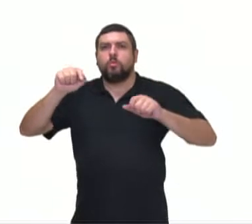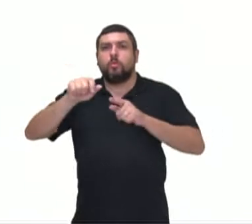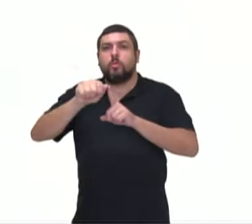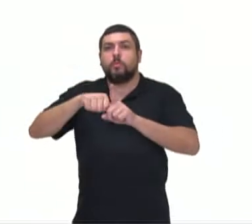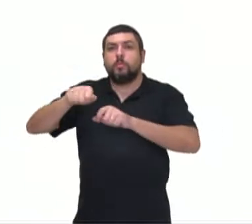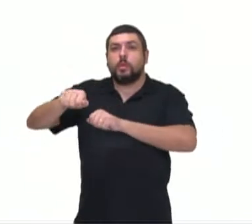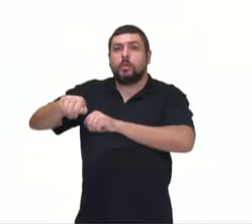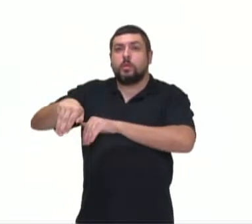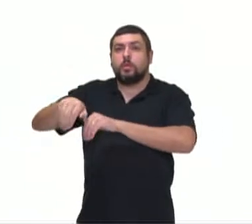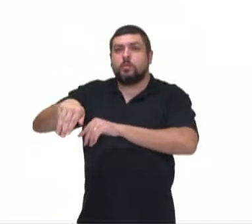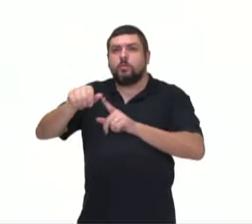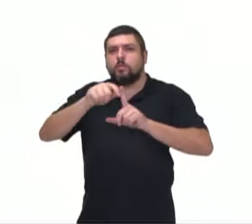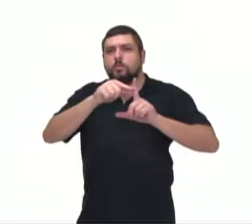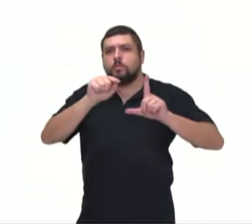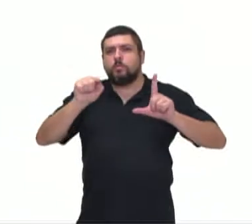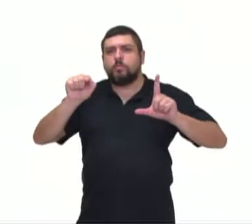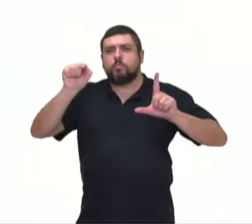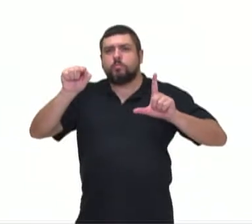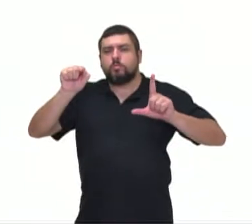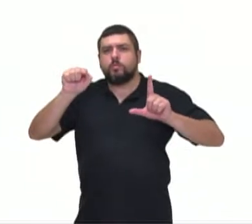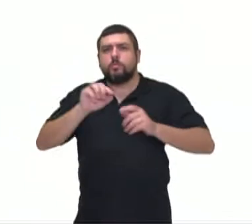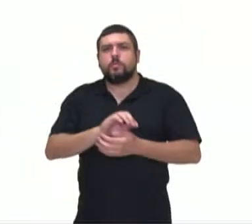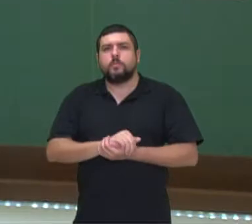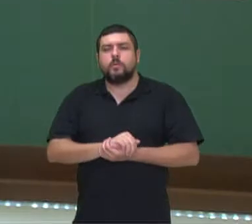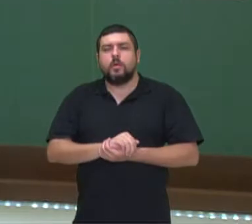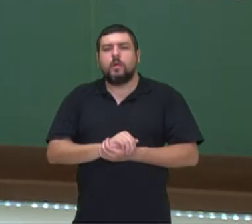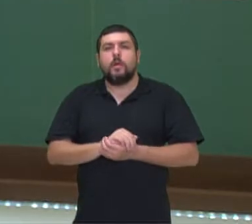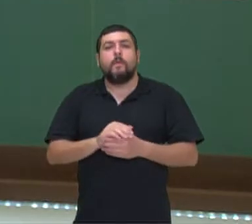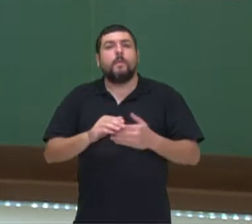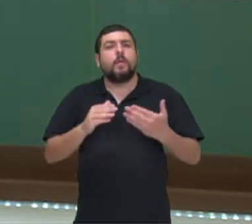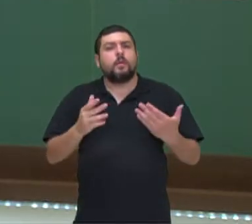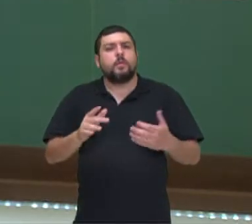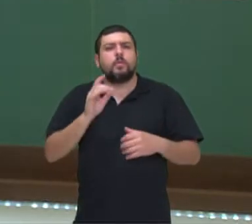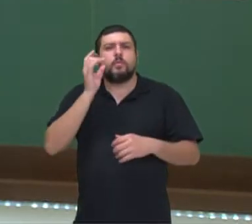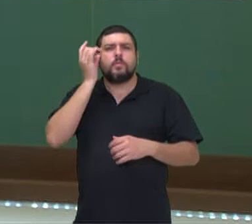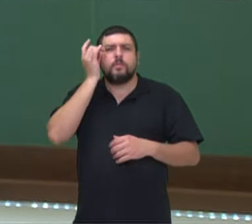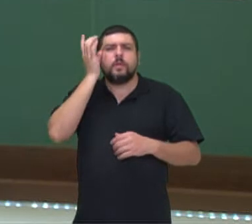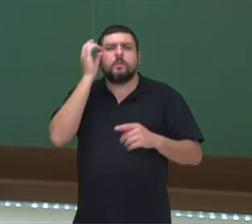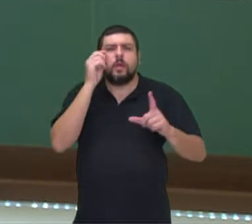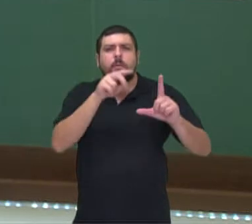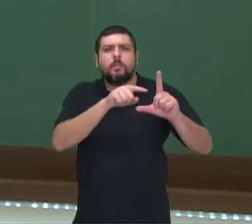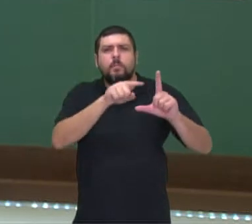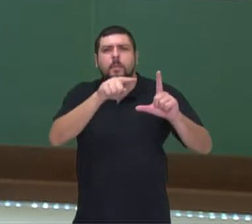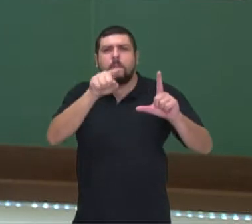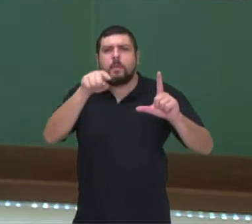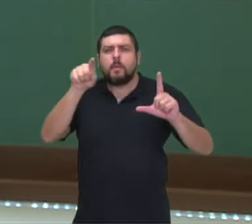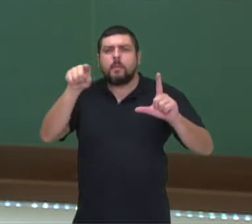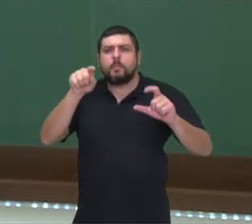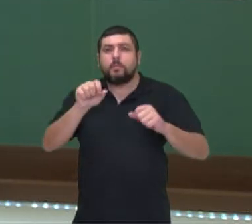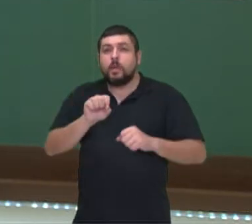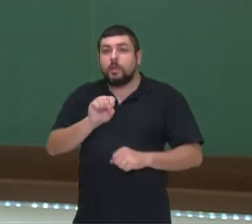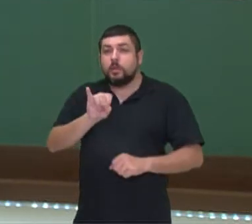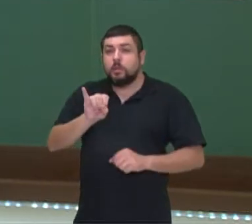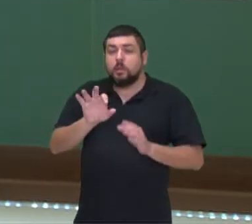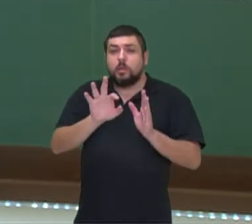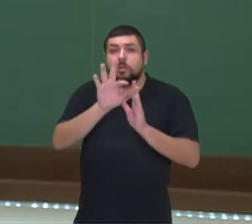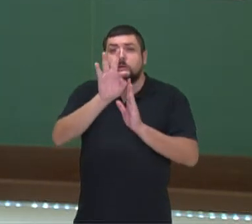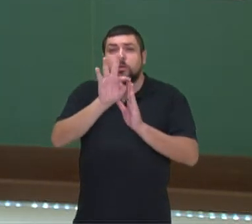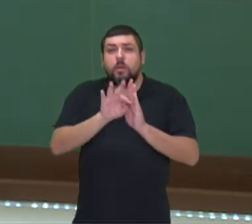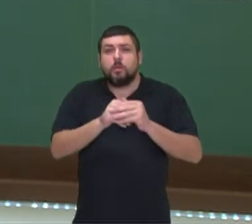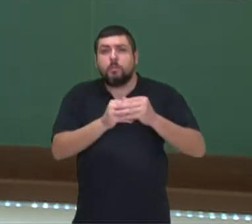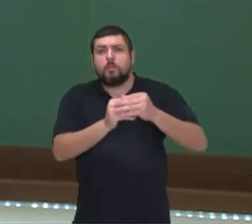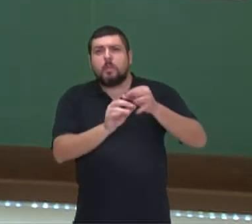mais alto. Tá vendo? Então, isso tudo no gráfico a gente já consegue observar. Se tivesse num texto, talvez a gente teria